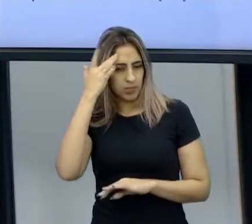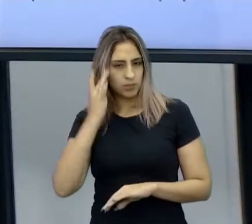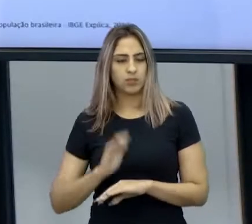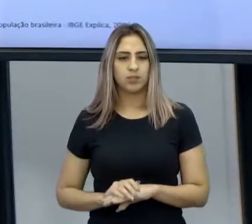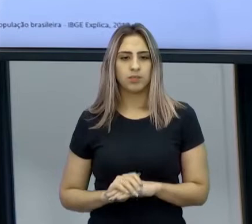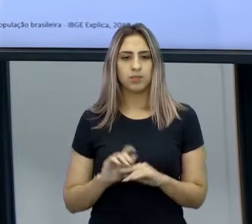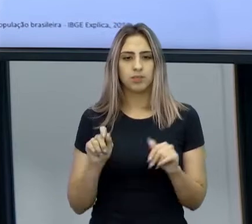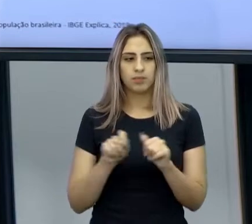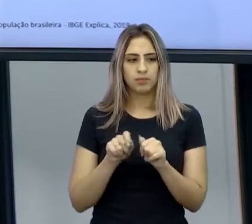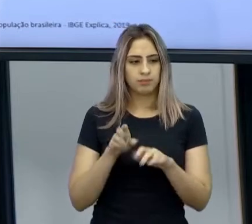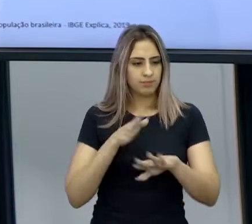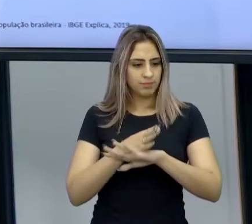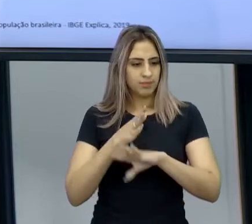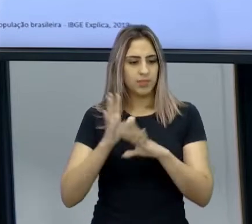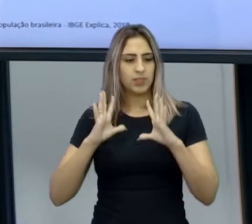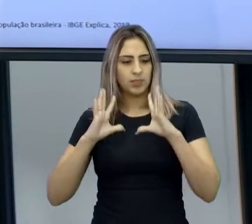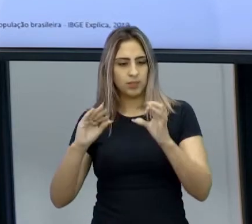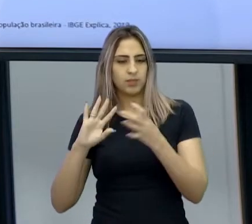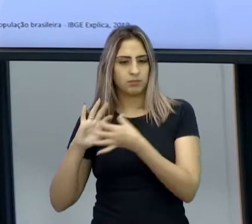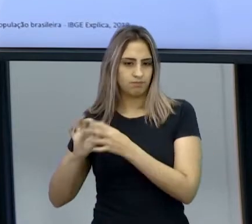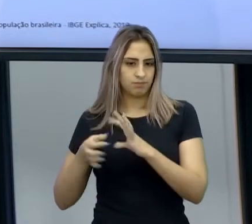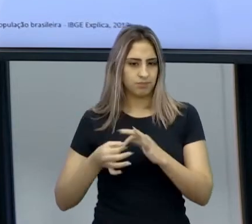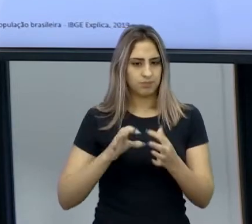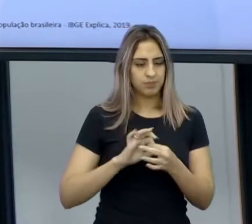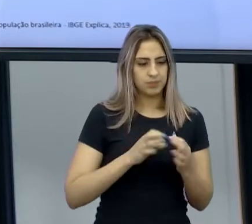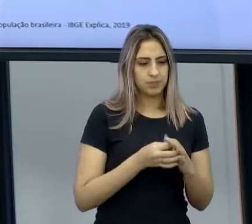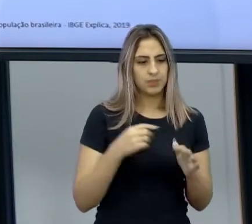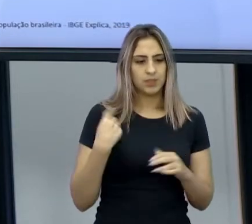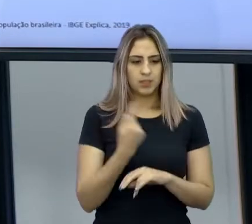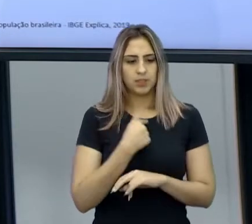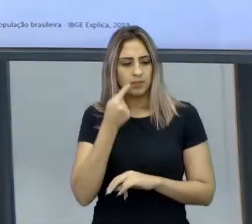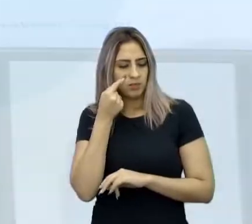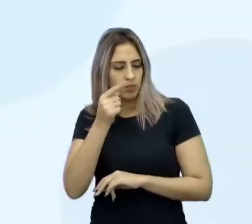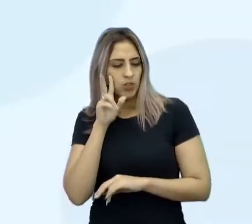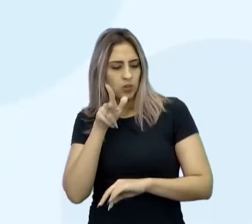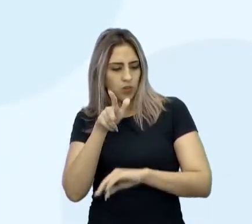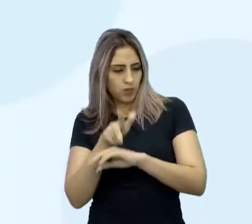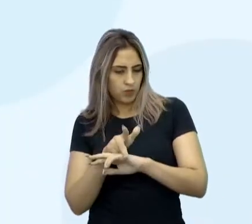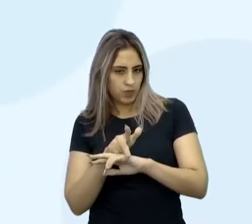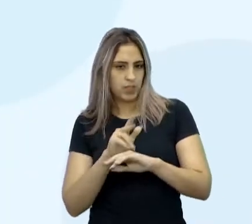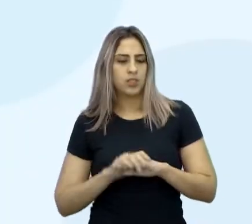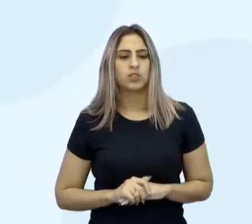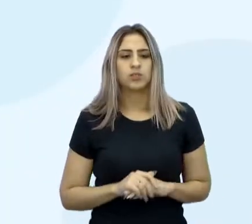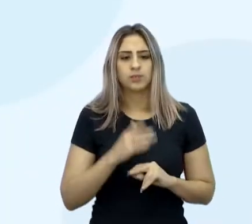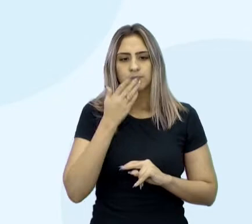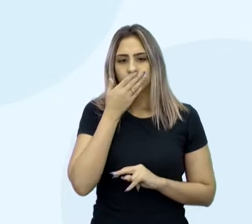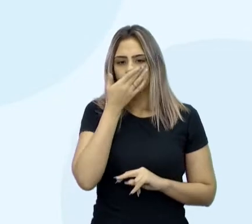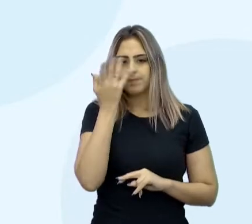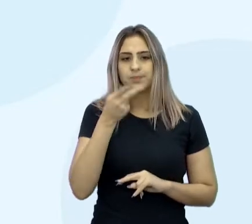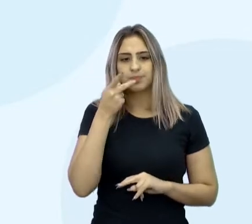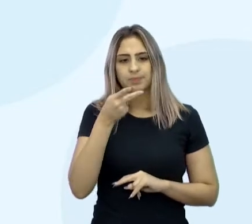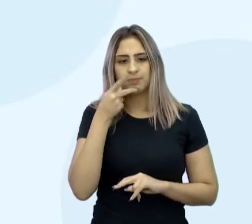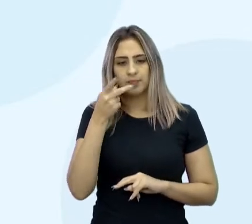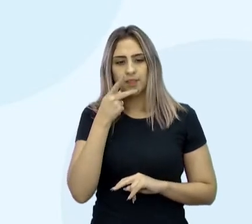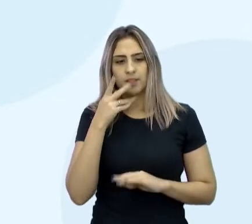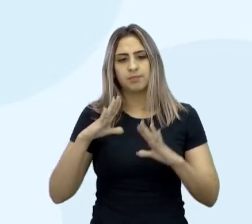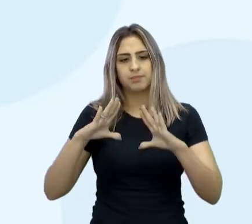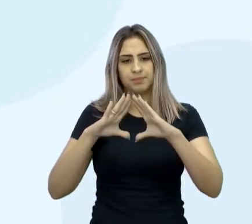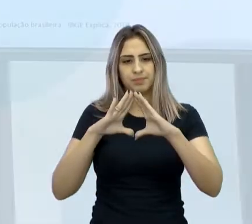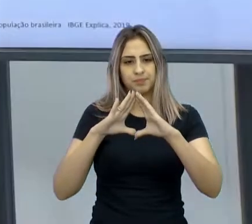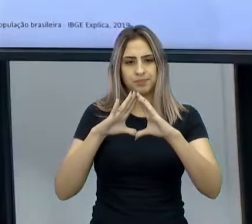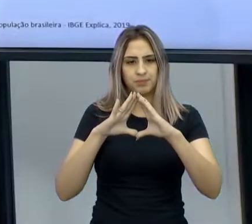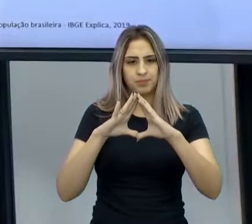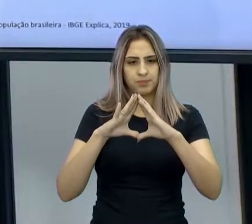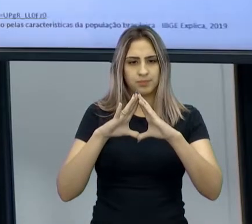aí, né? Fazendo parte de todo esse contexto, né? Nós vamos ver aí um vídeo, né? Falando aí sobre a pirâmide